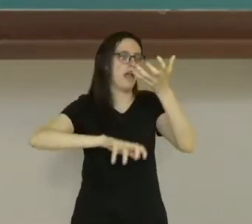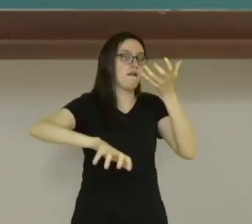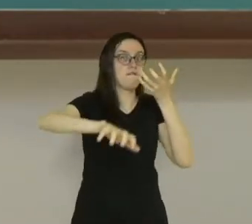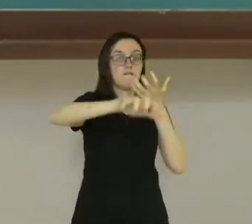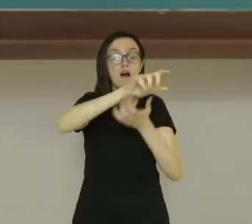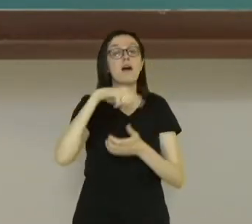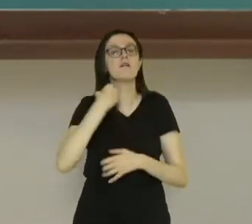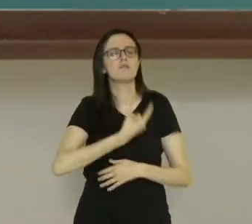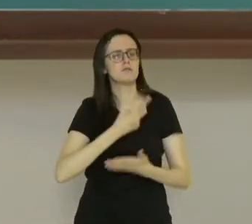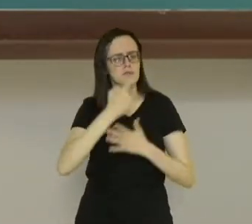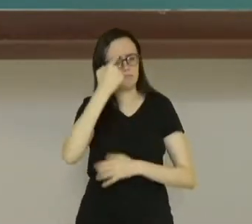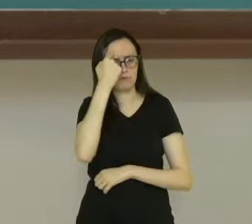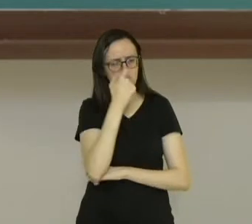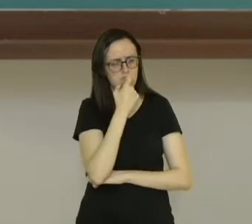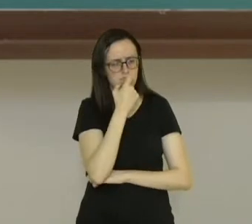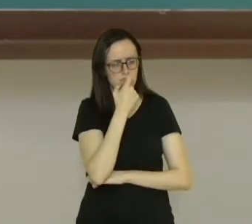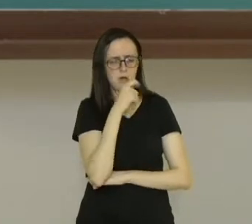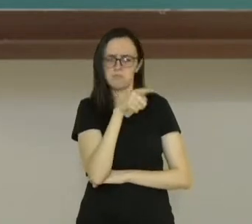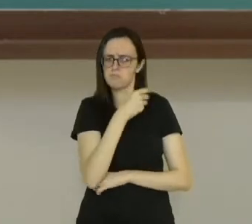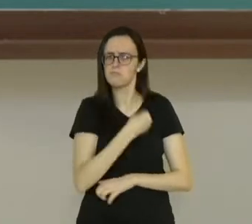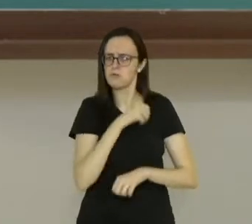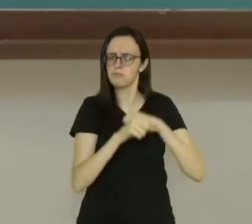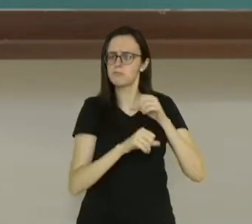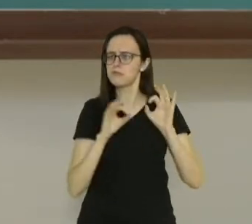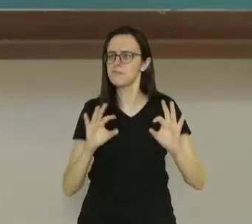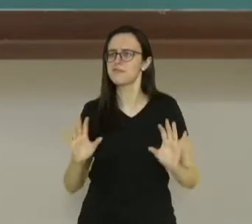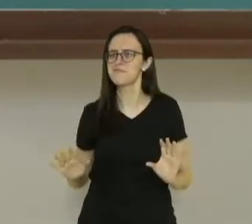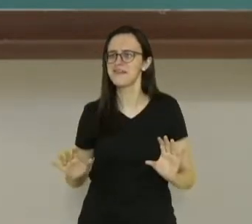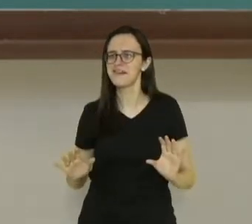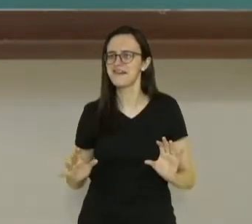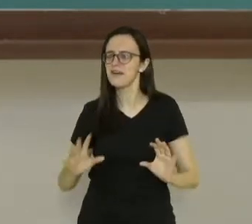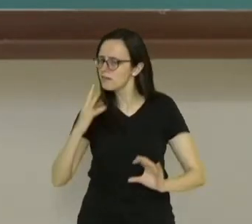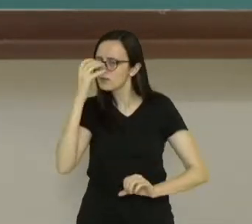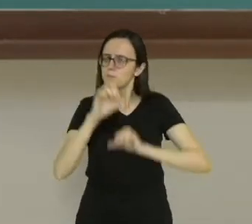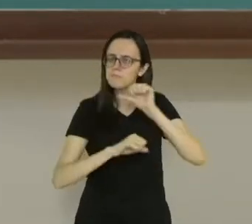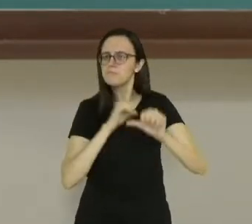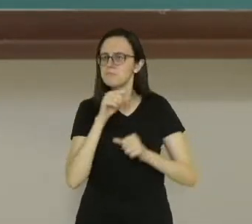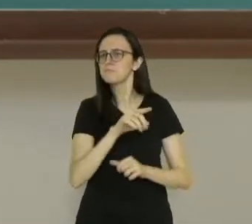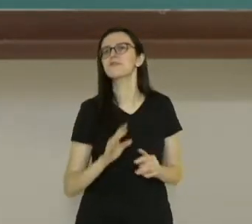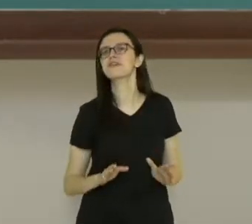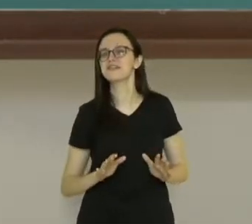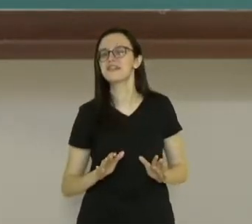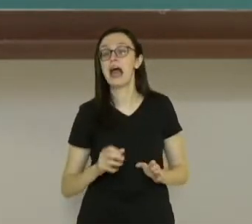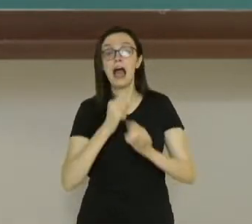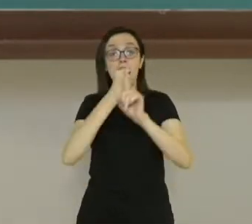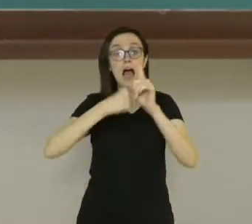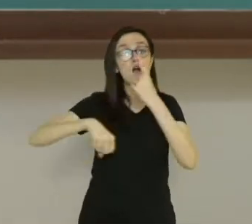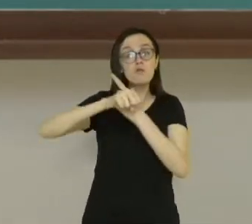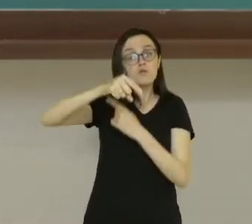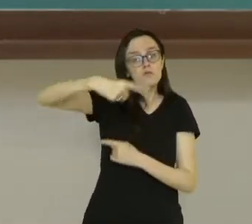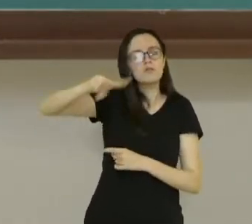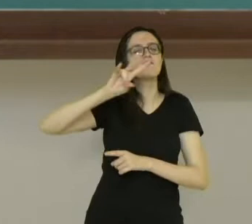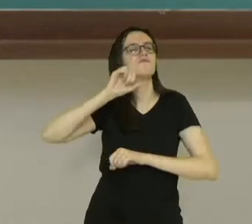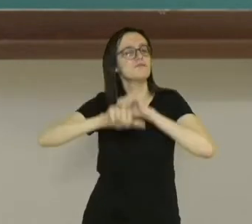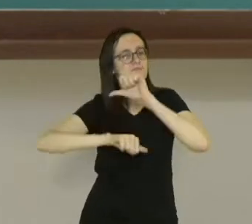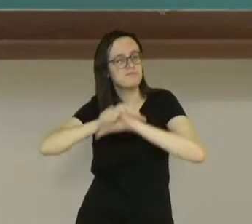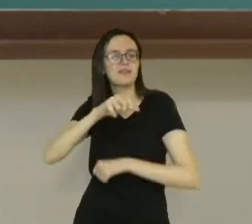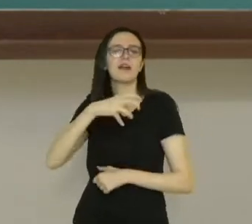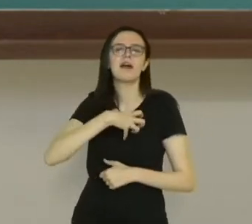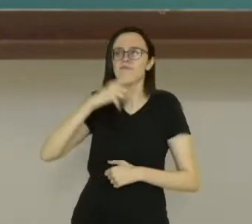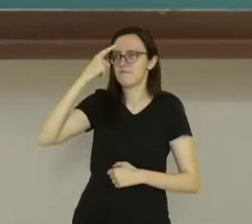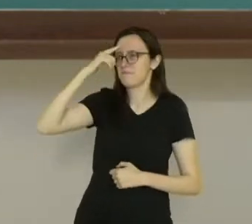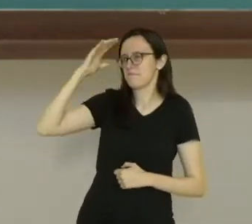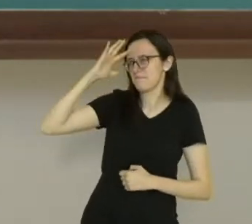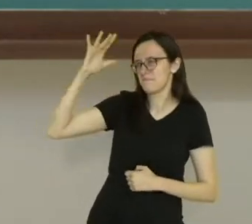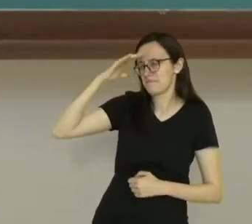tem que sempre pensar, está acontecendo alguma mudança, está acontecendo alguma transformação. A sociedade vai mudar, o modo de